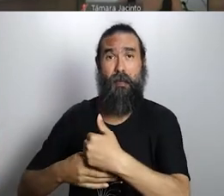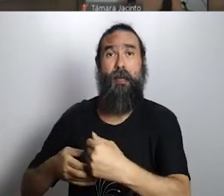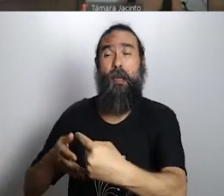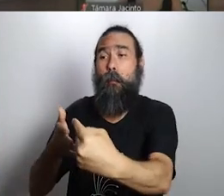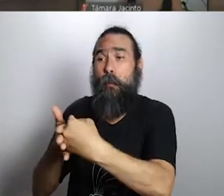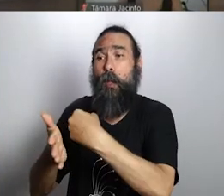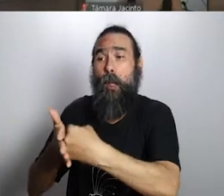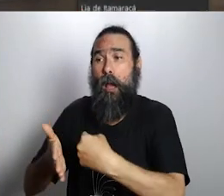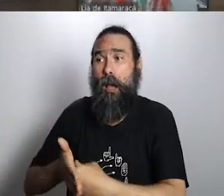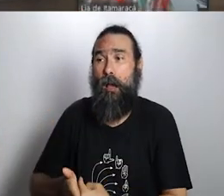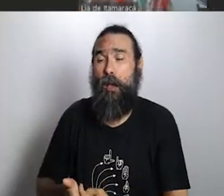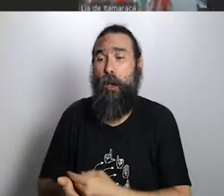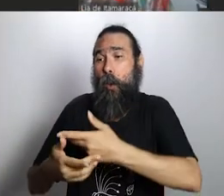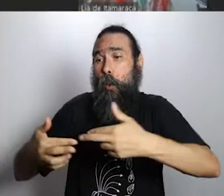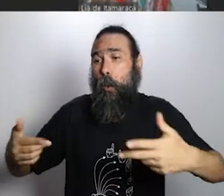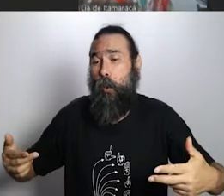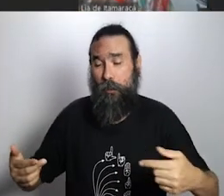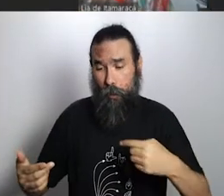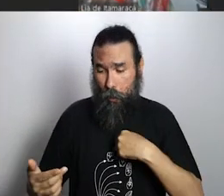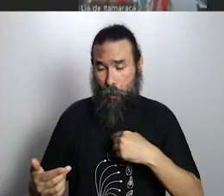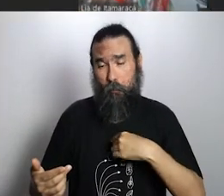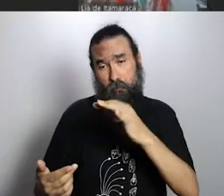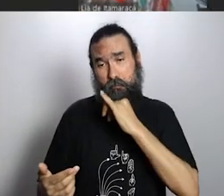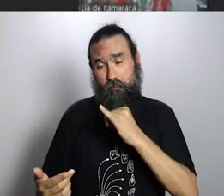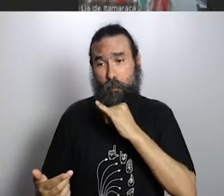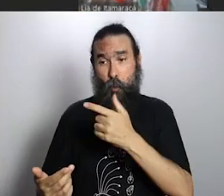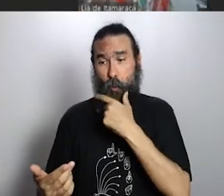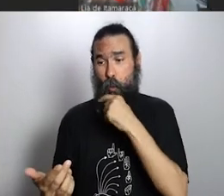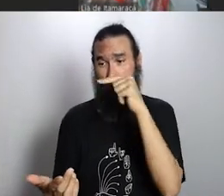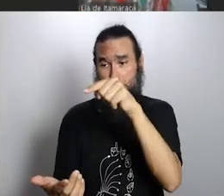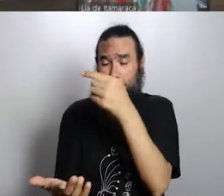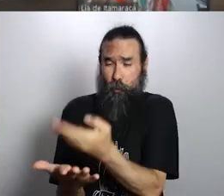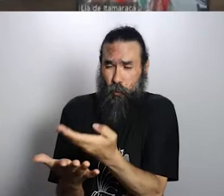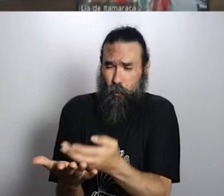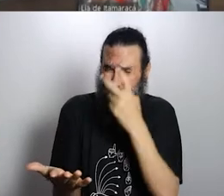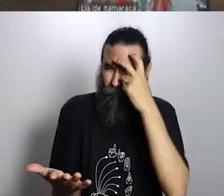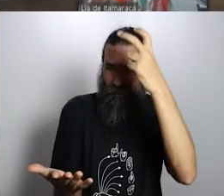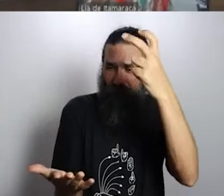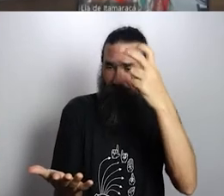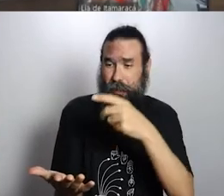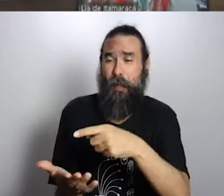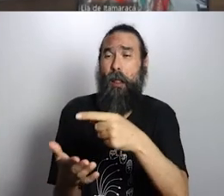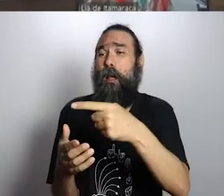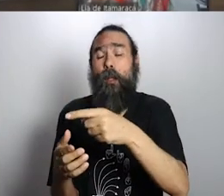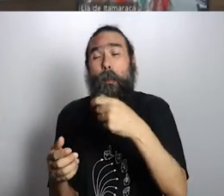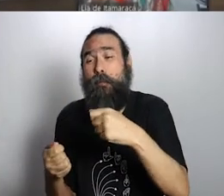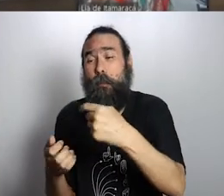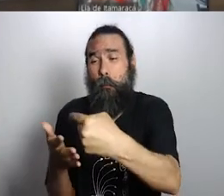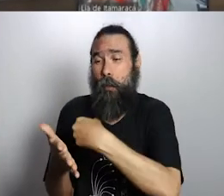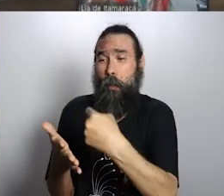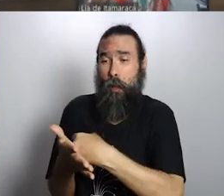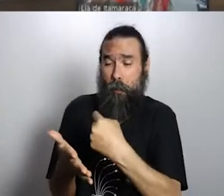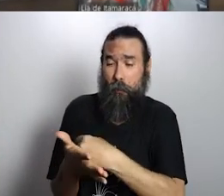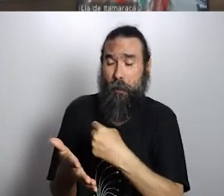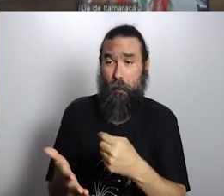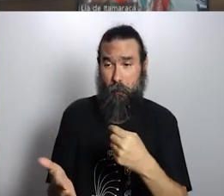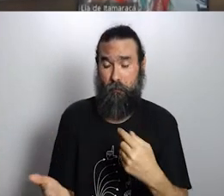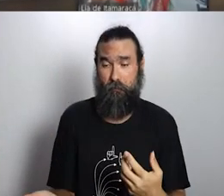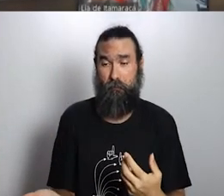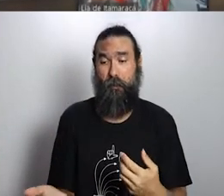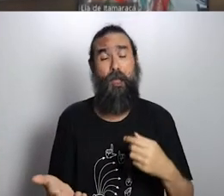para eu botar no meu livro que eu vou publicar, que eu tenho um secretário de cultura que é meu amigo e vai publicar meu